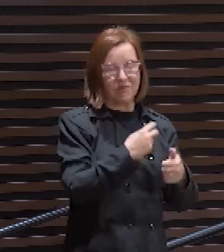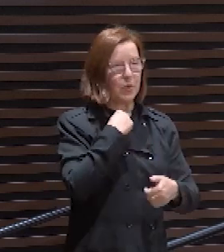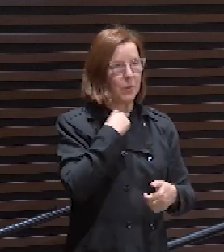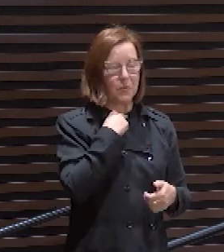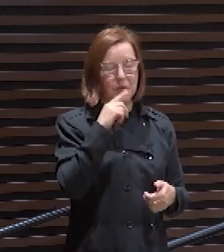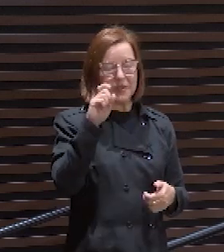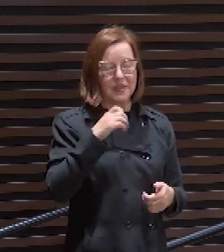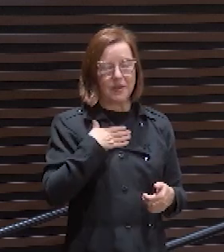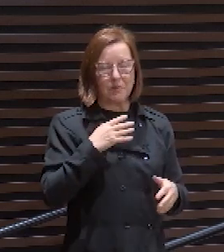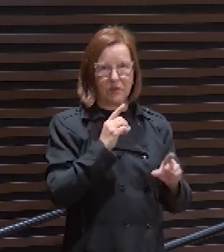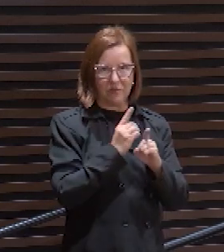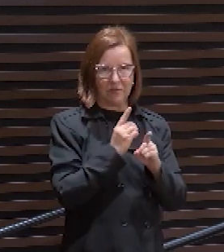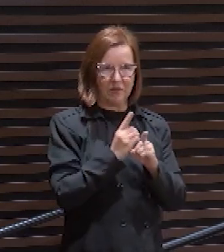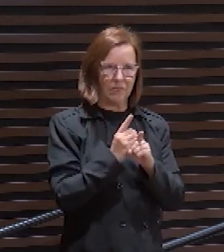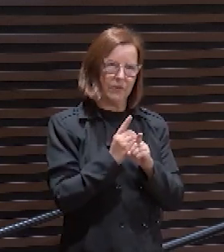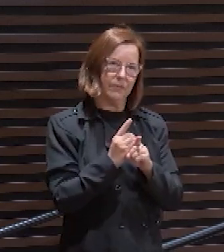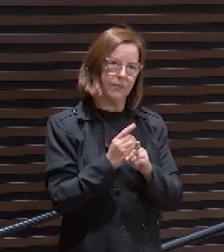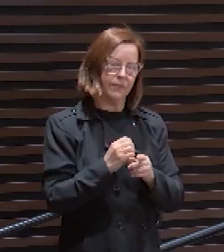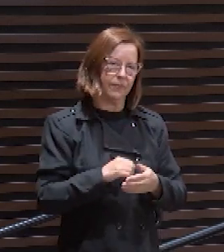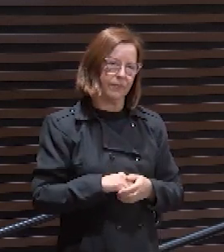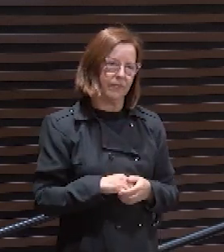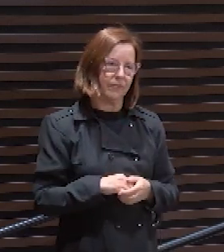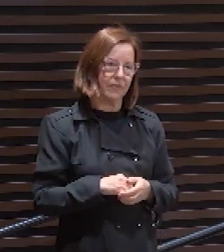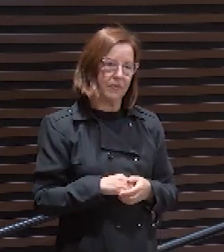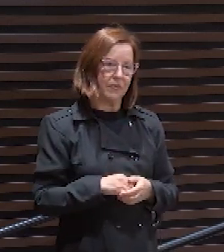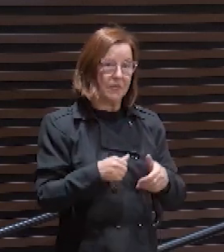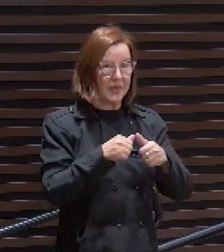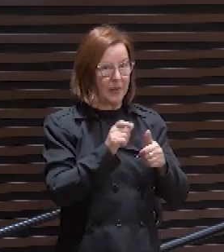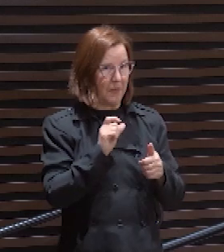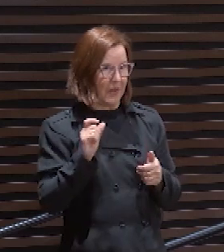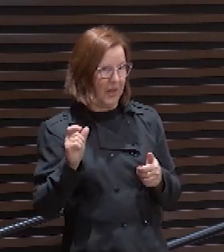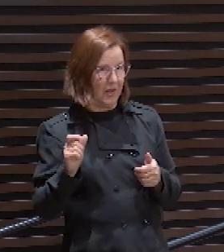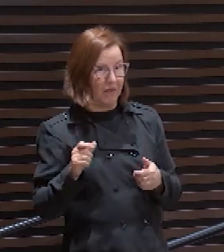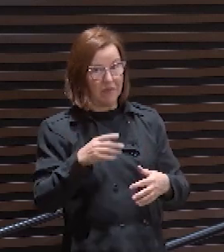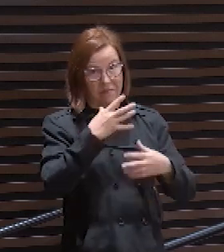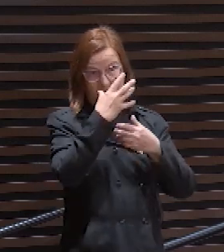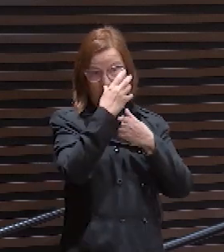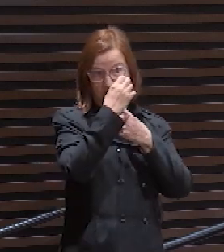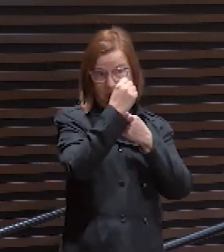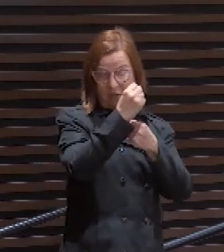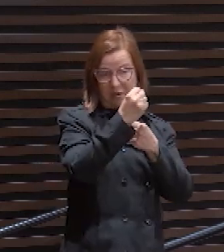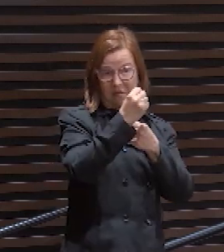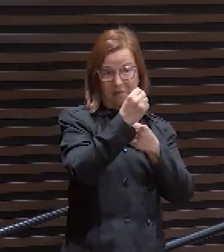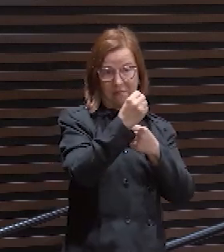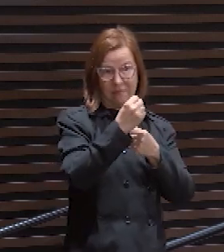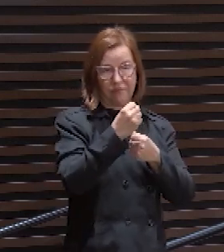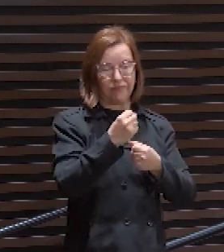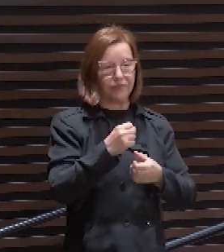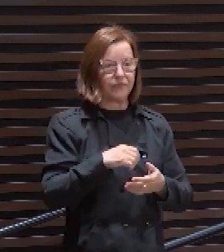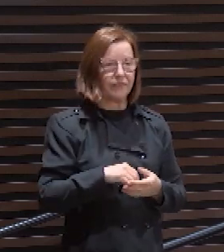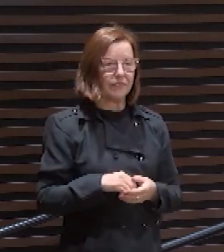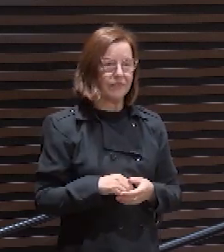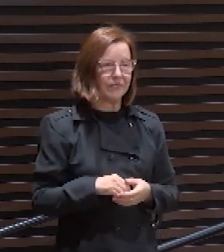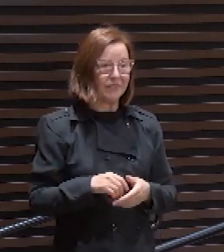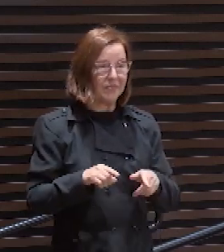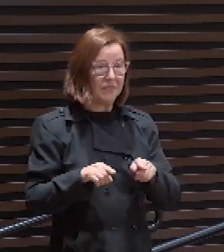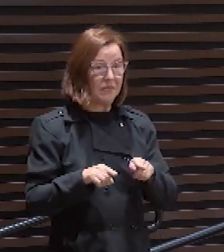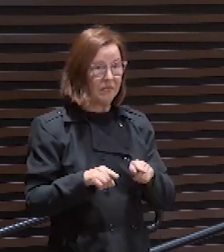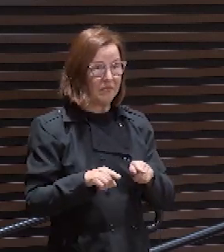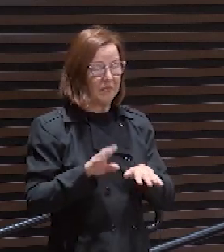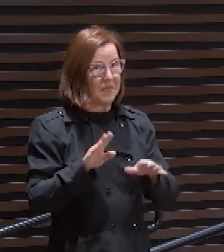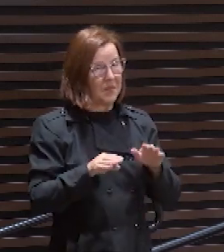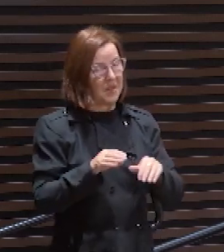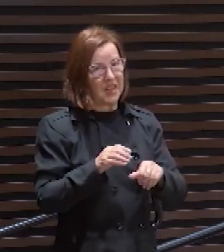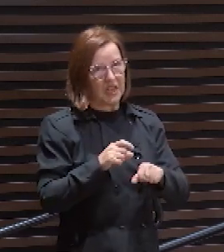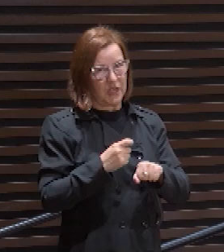ser meu discípulo. Essas palavras, elas são fortes e podem parecer duras, mas elas